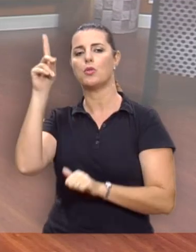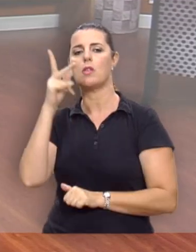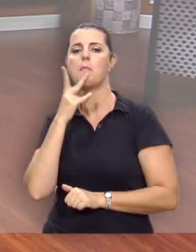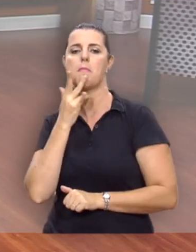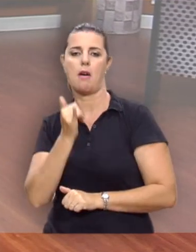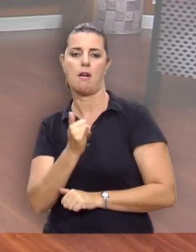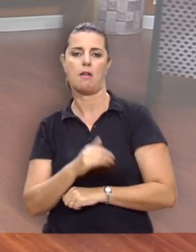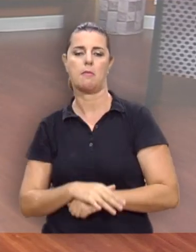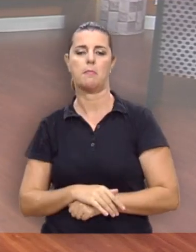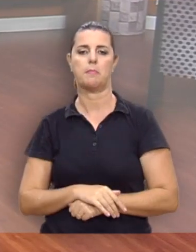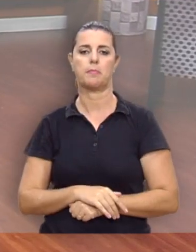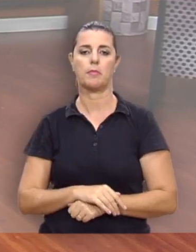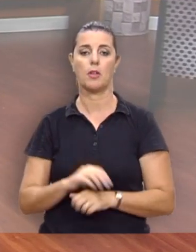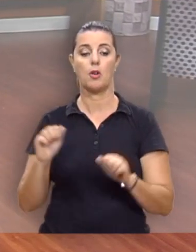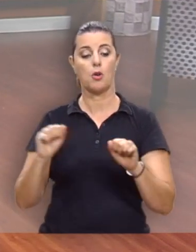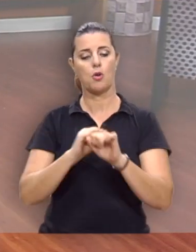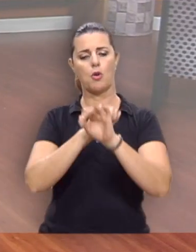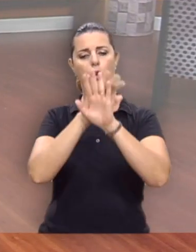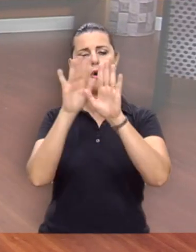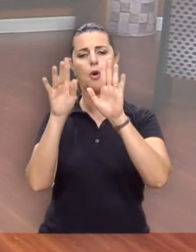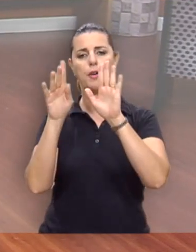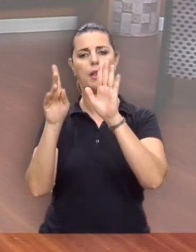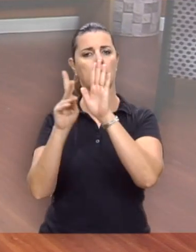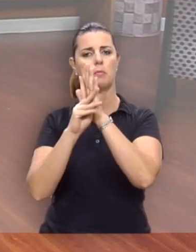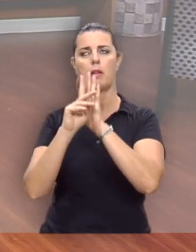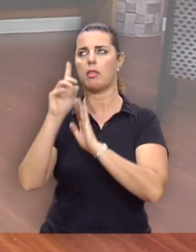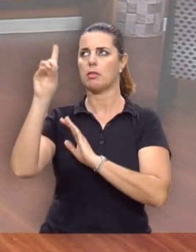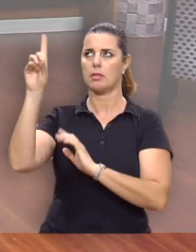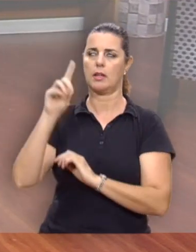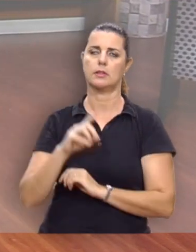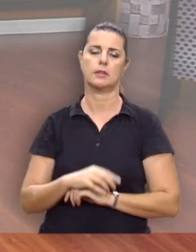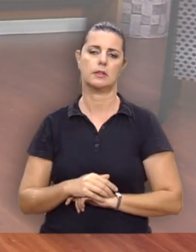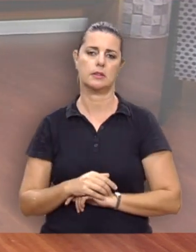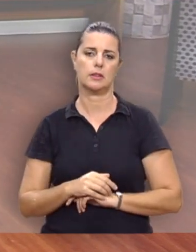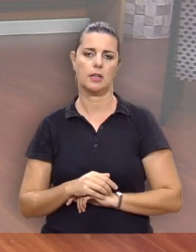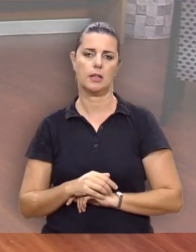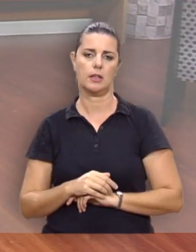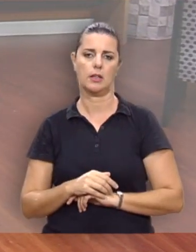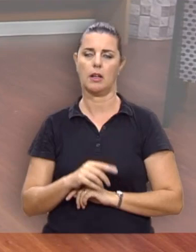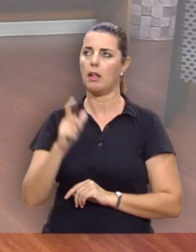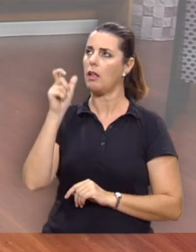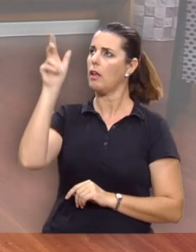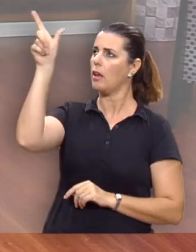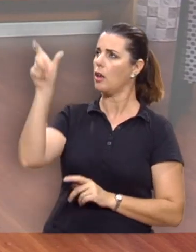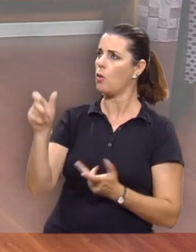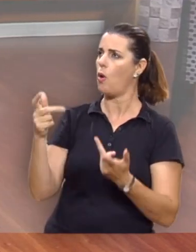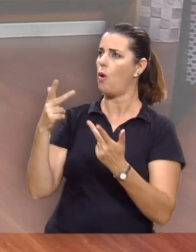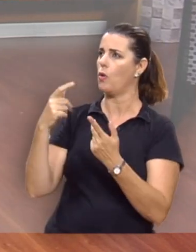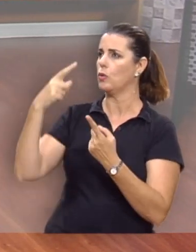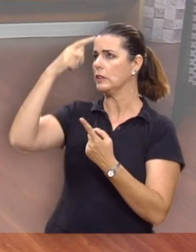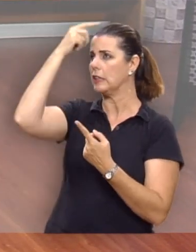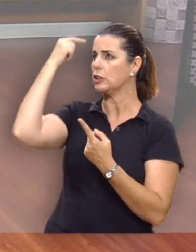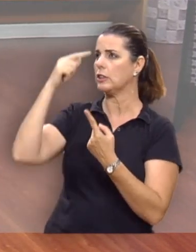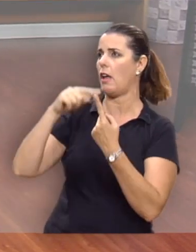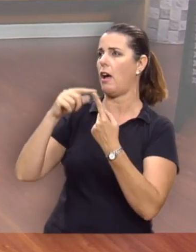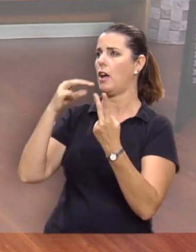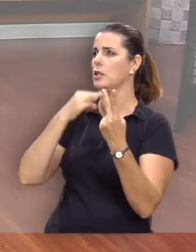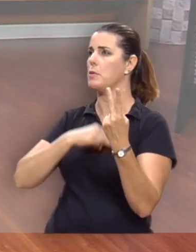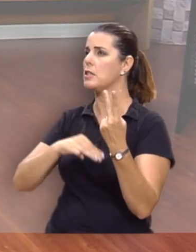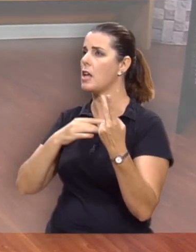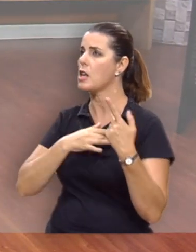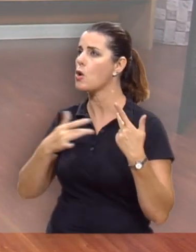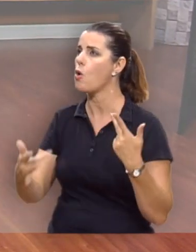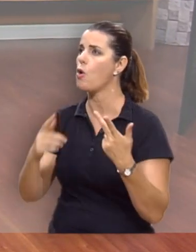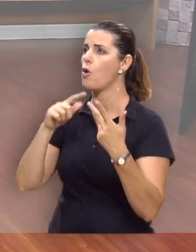Pai. Glória não é um atributo de Deus, como é a santidade, a